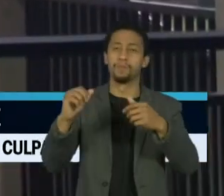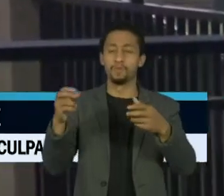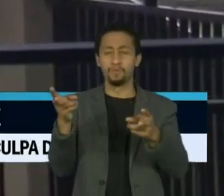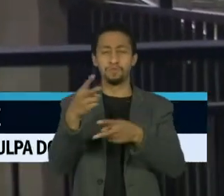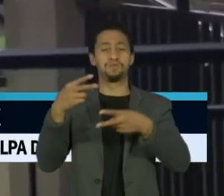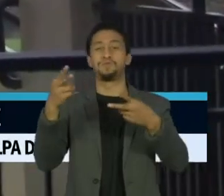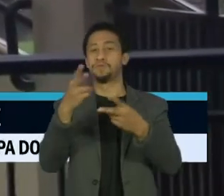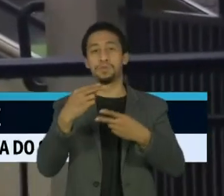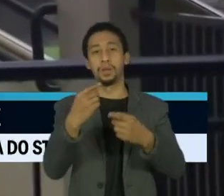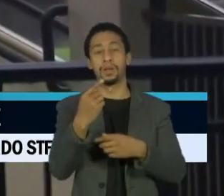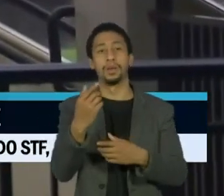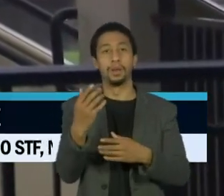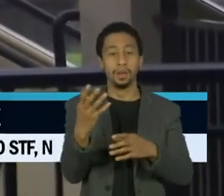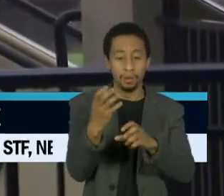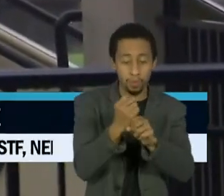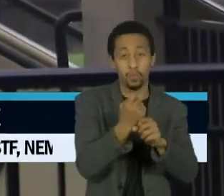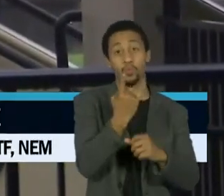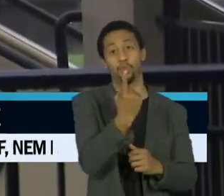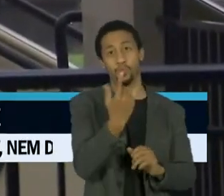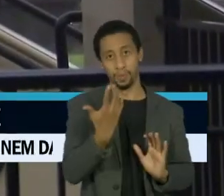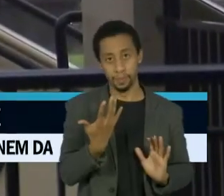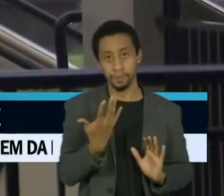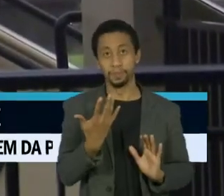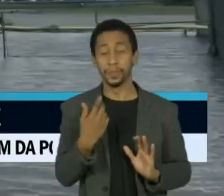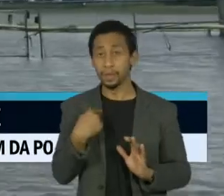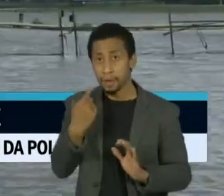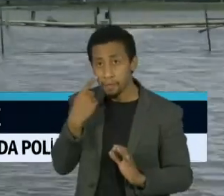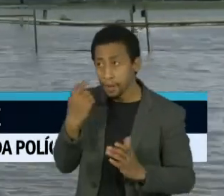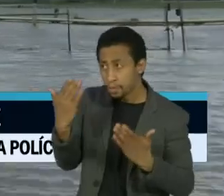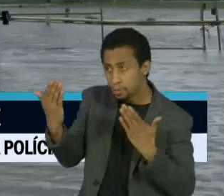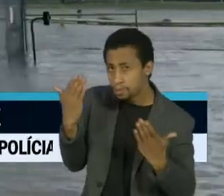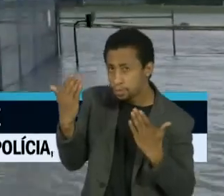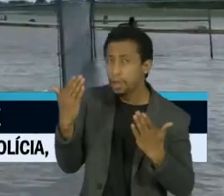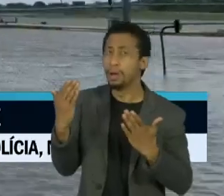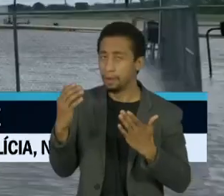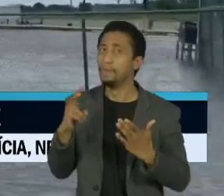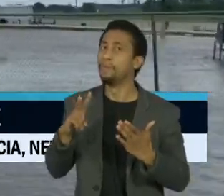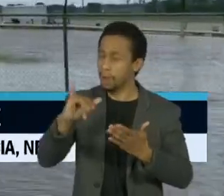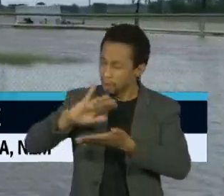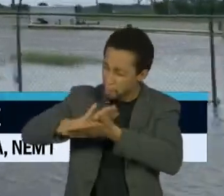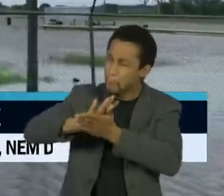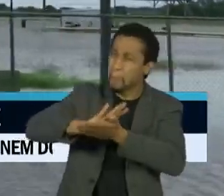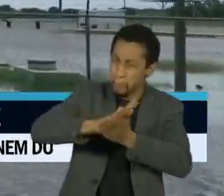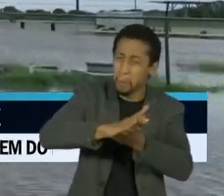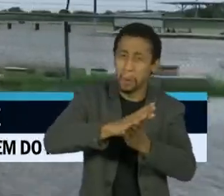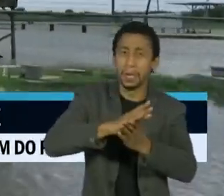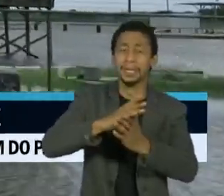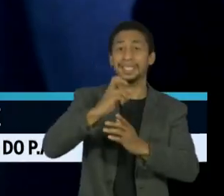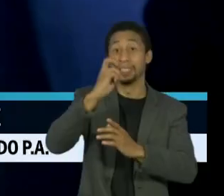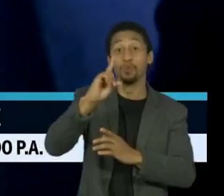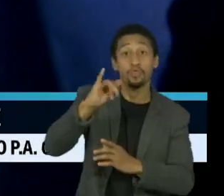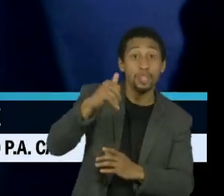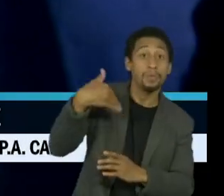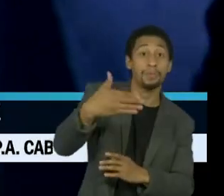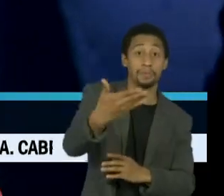de categoria 1. Ainda há previsão que o fenômeno cause mais estragos nos próximos 5 dias.